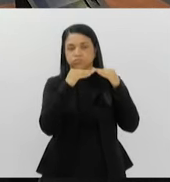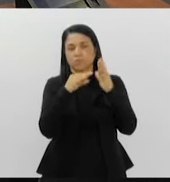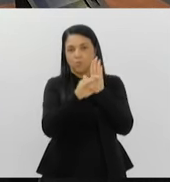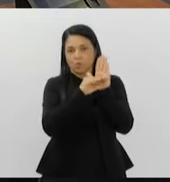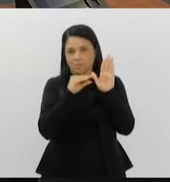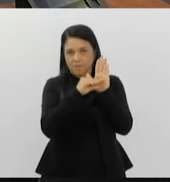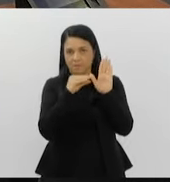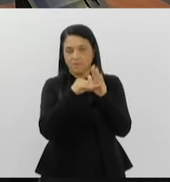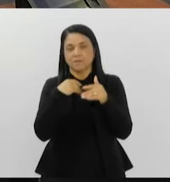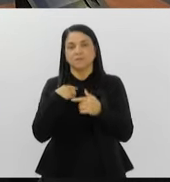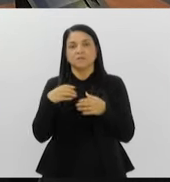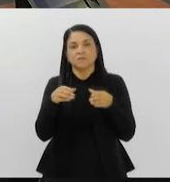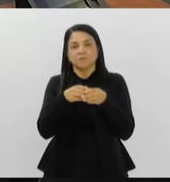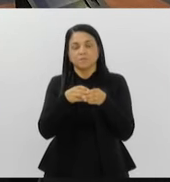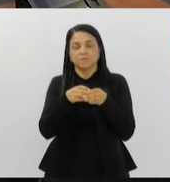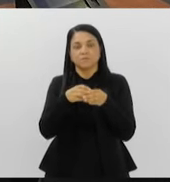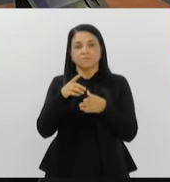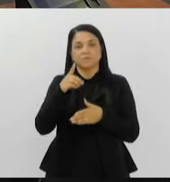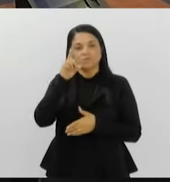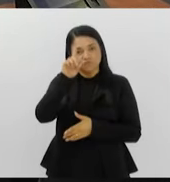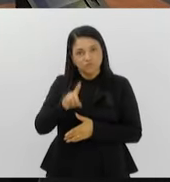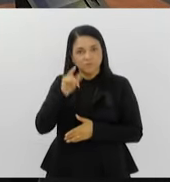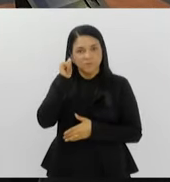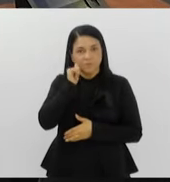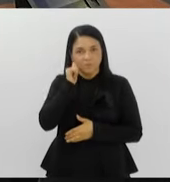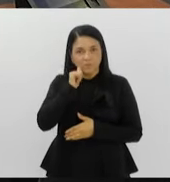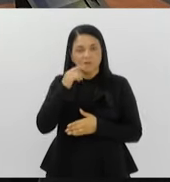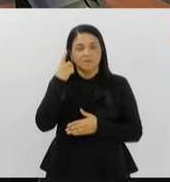Defesa do Direito da Mulher, deputada...